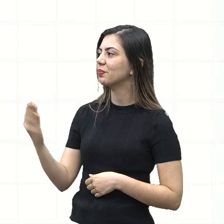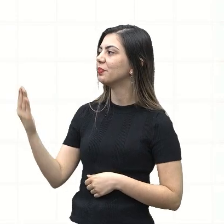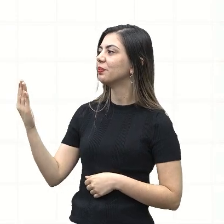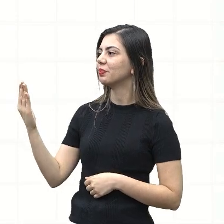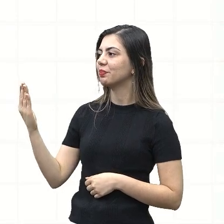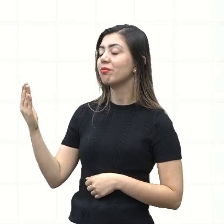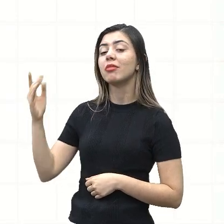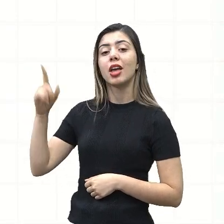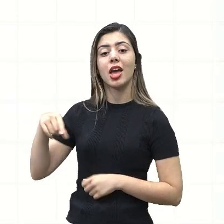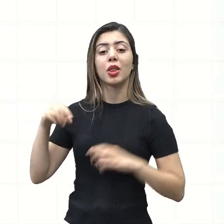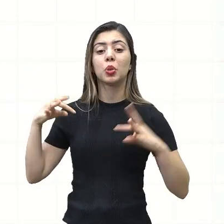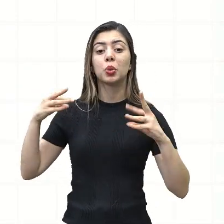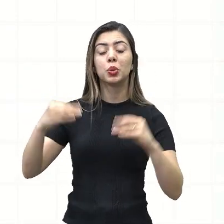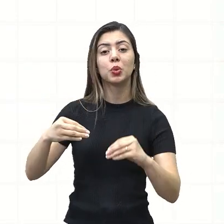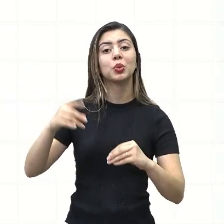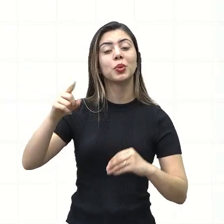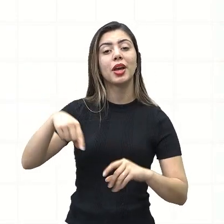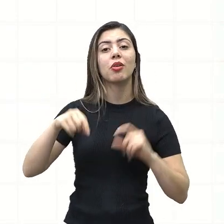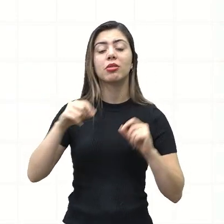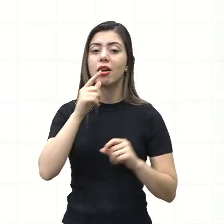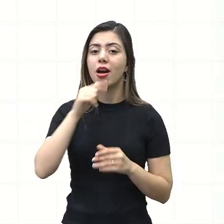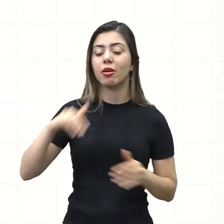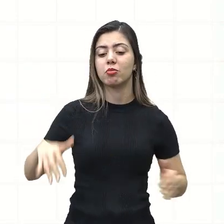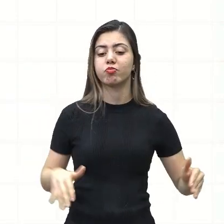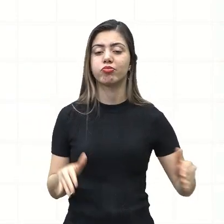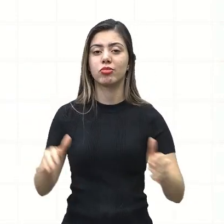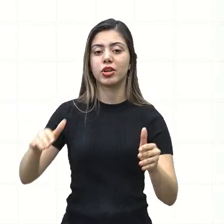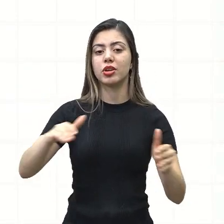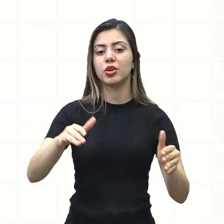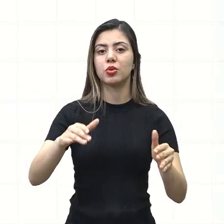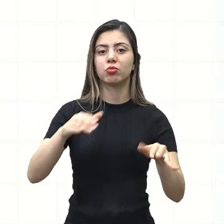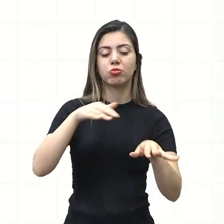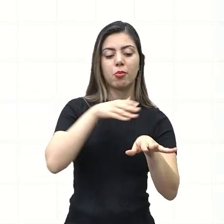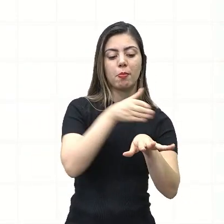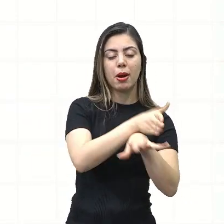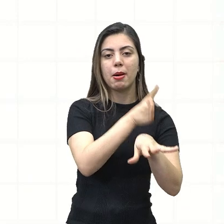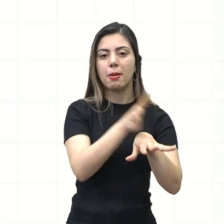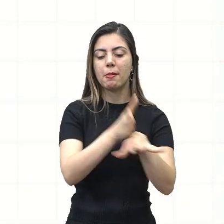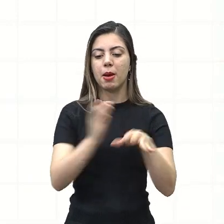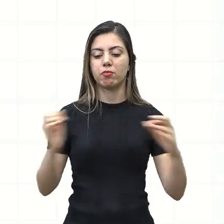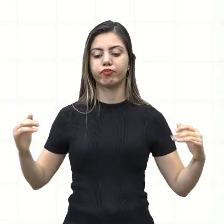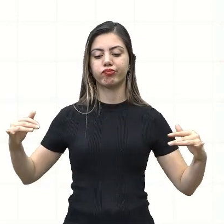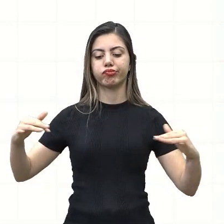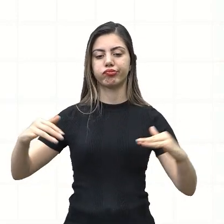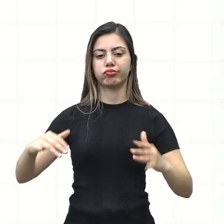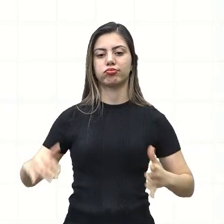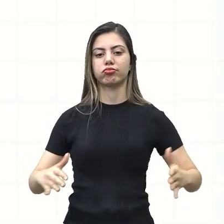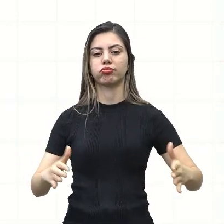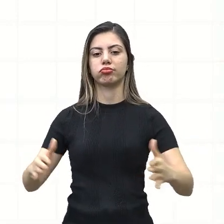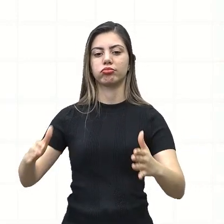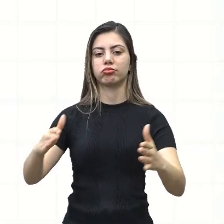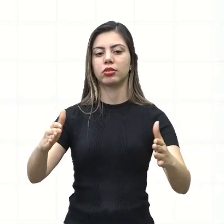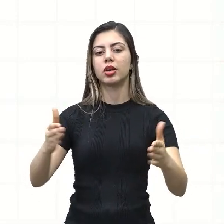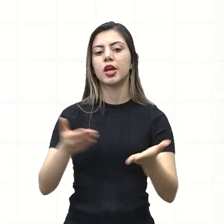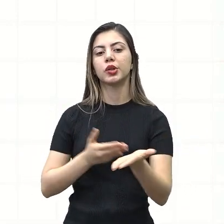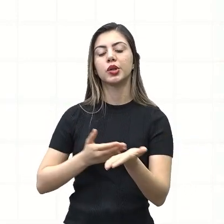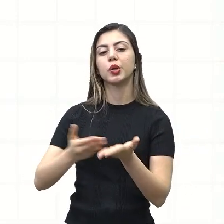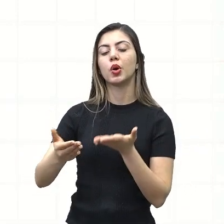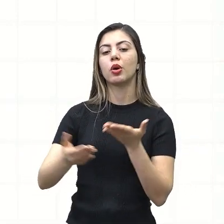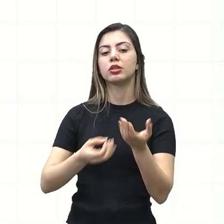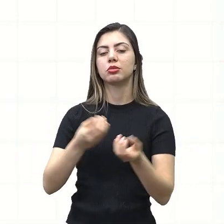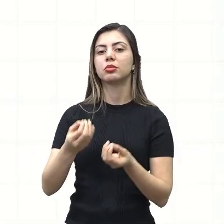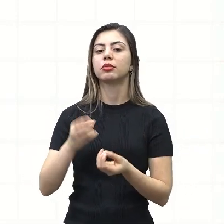é rio que pertence ao mesmo grupo, né? O grupo de rios que vai desde